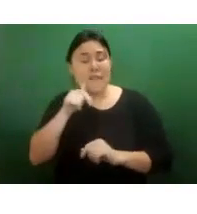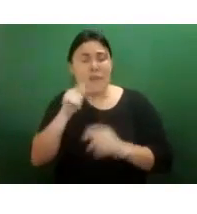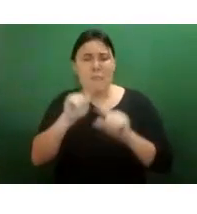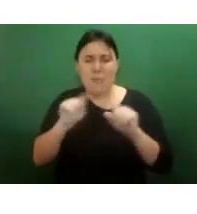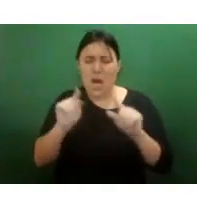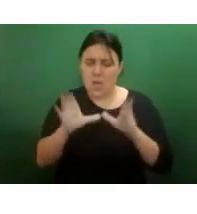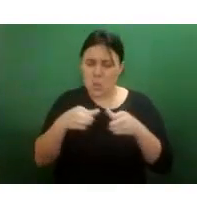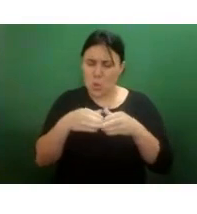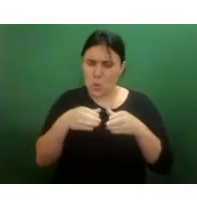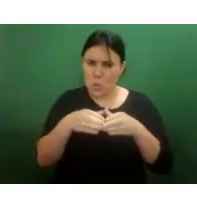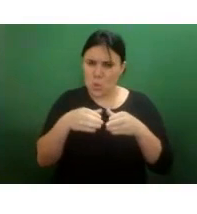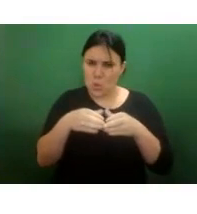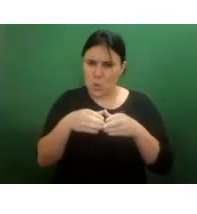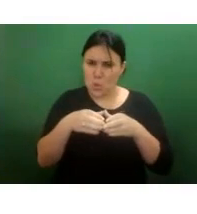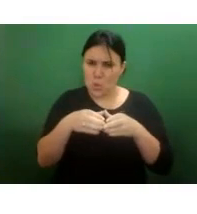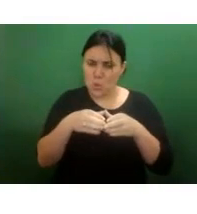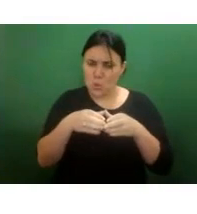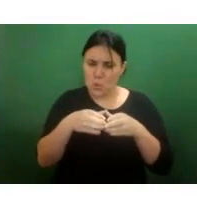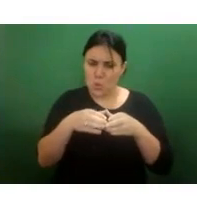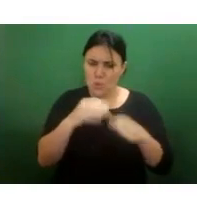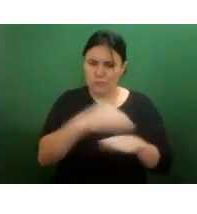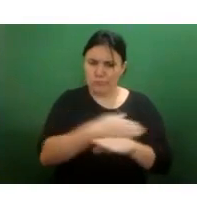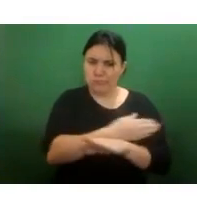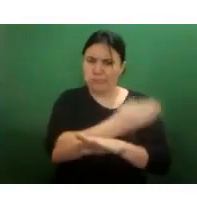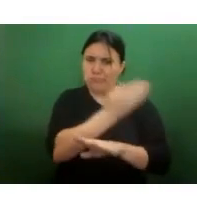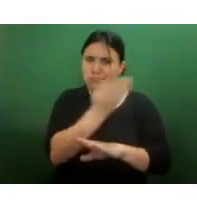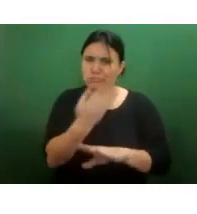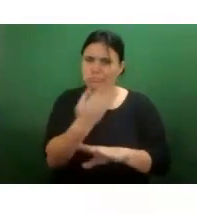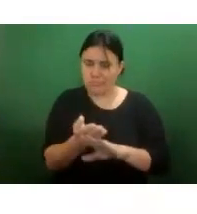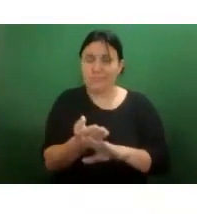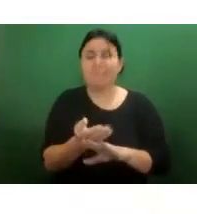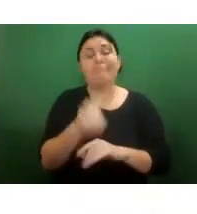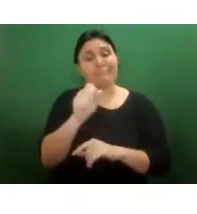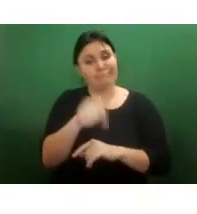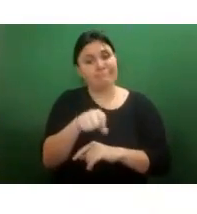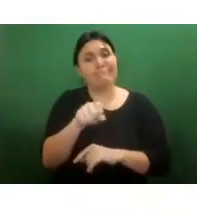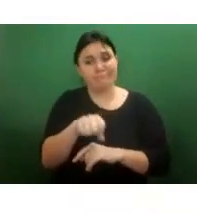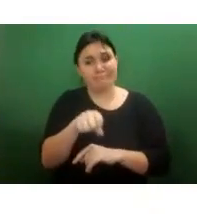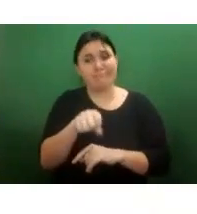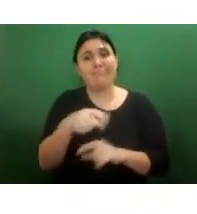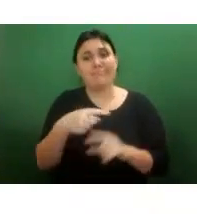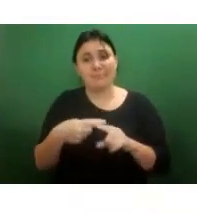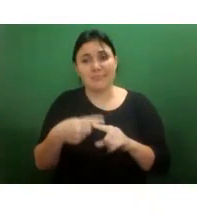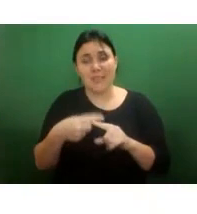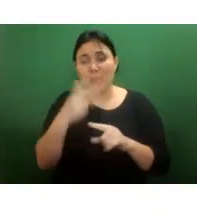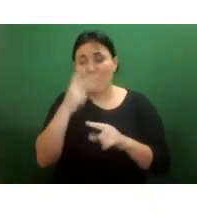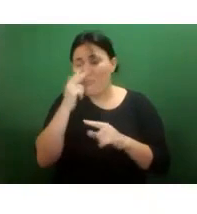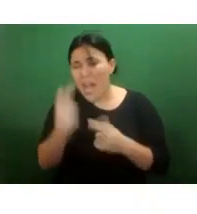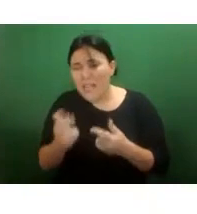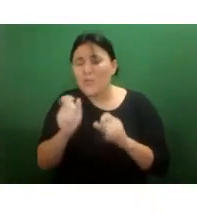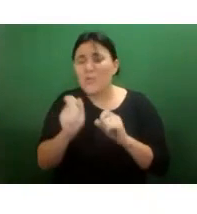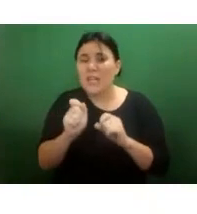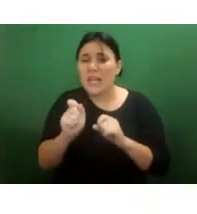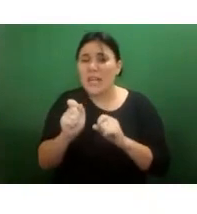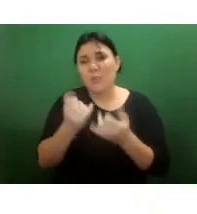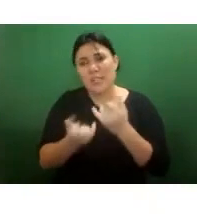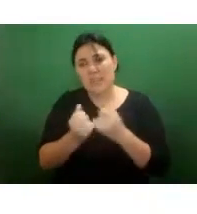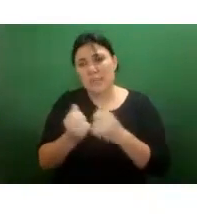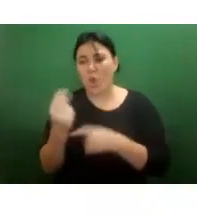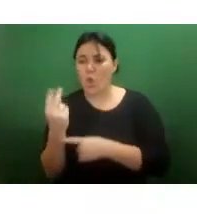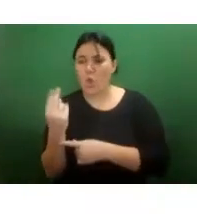e ficou a noite inteira praticamente, sabe? Porque mesmo as pessoas que iam fazer as duplas, que